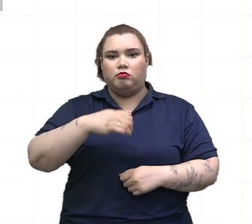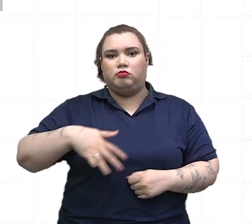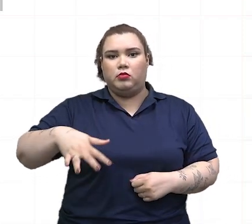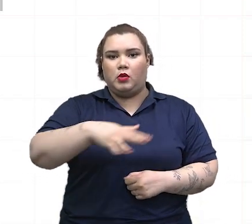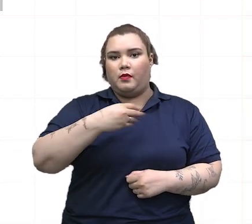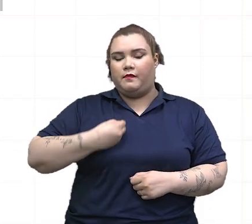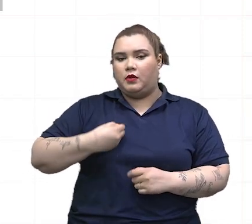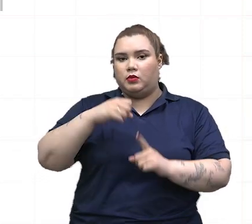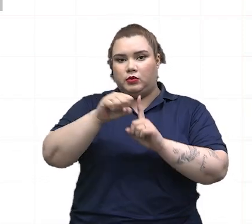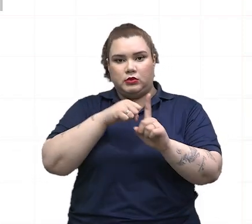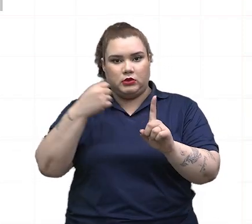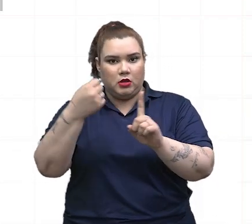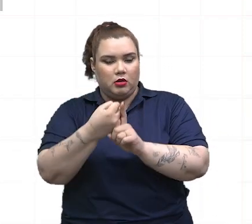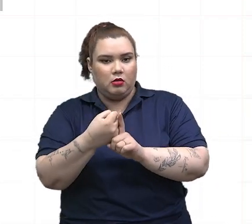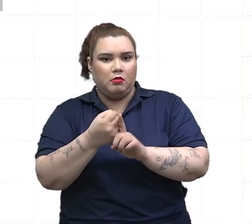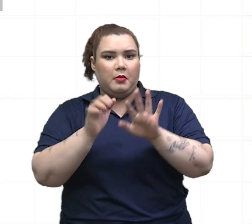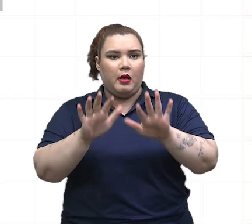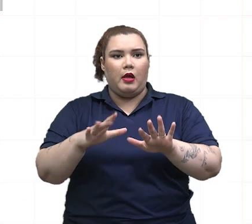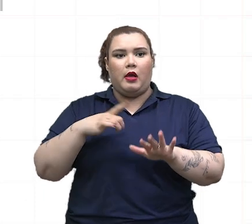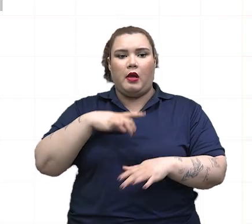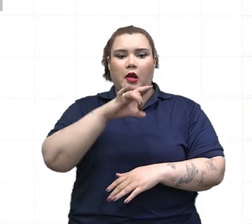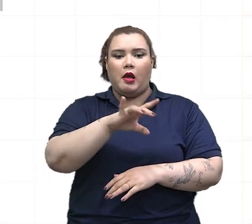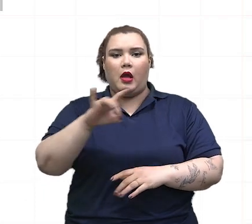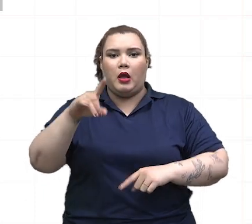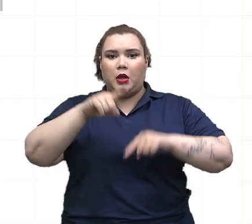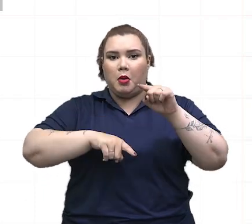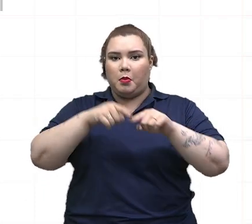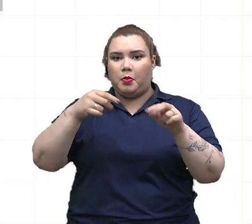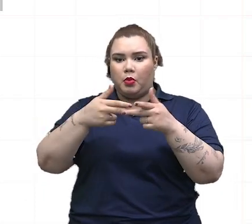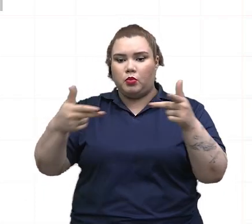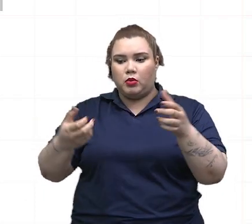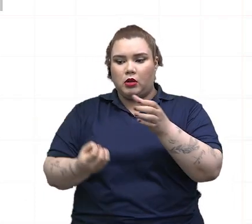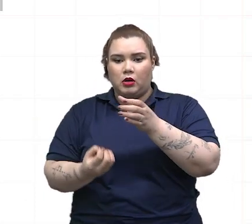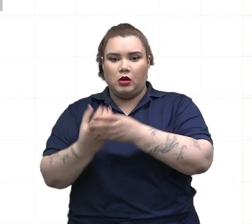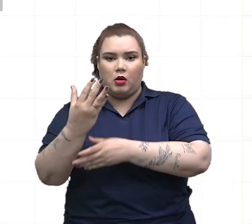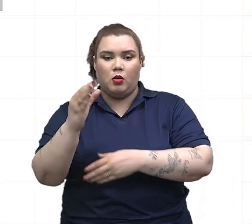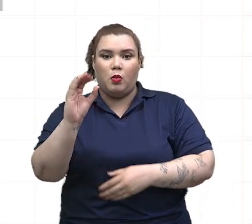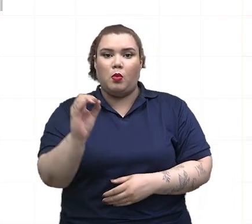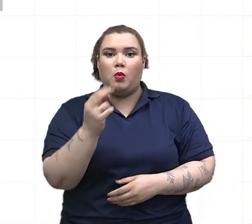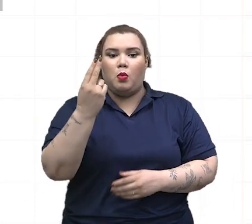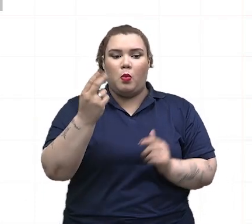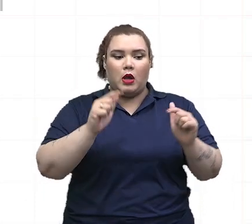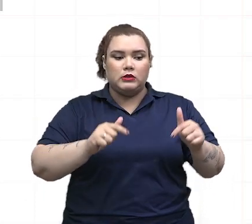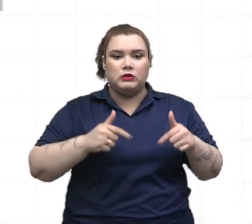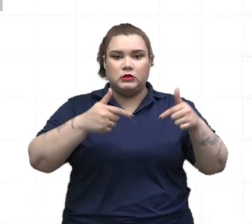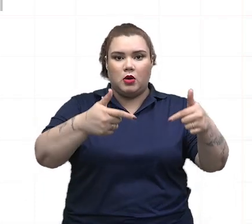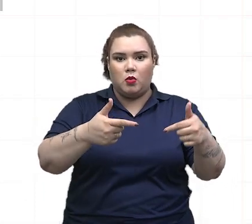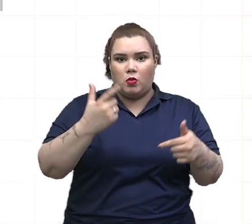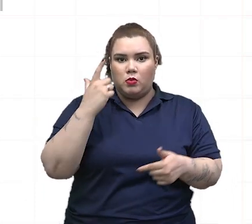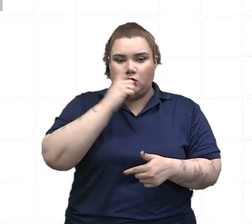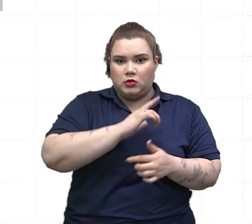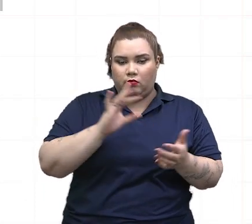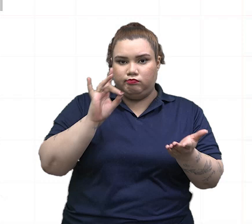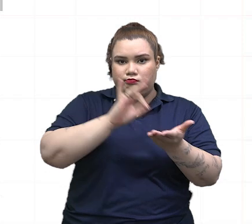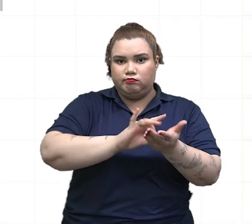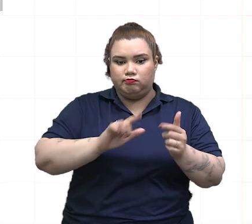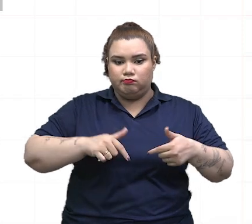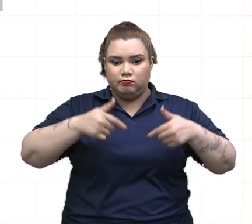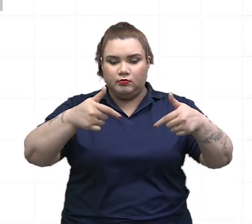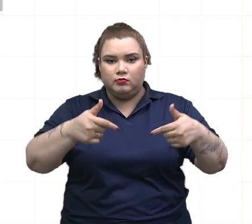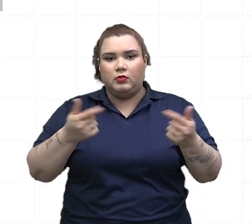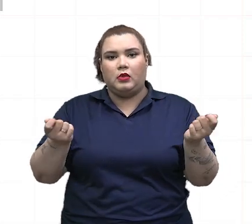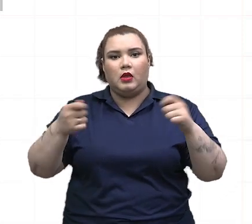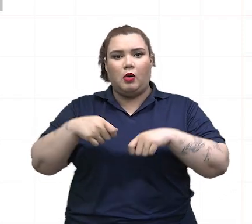em sociedade, uma vez que cada mercadoria produzida ou cada tarefa realizada servirá de alguma forma